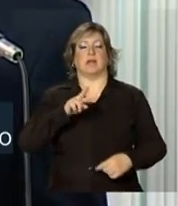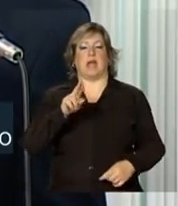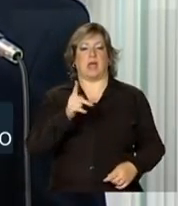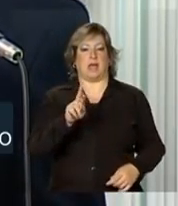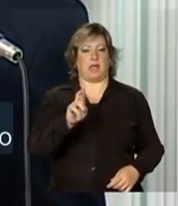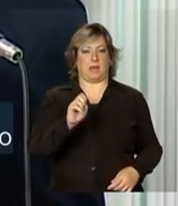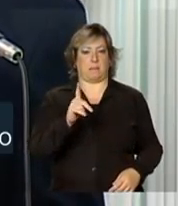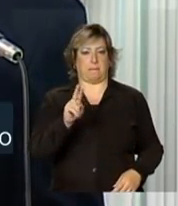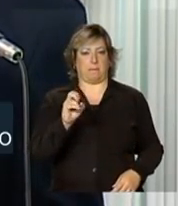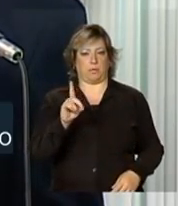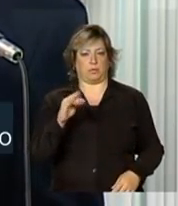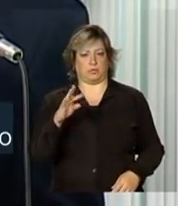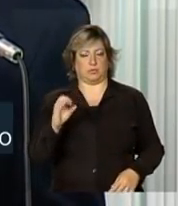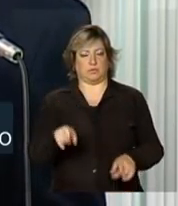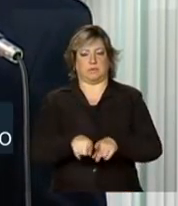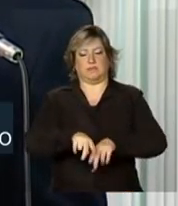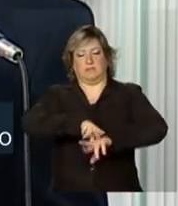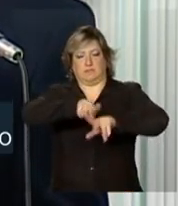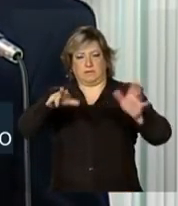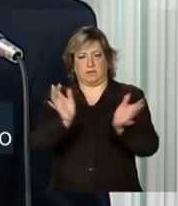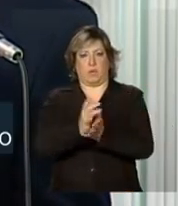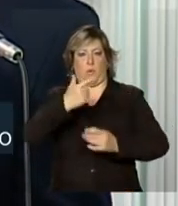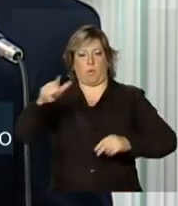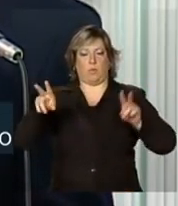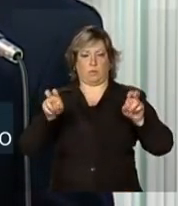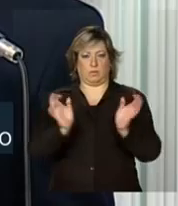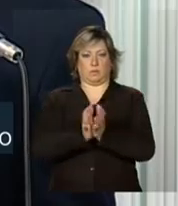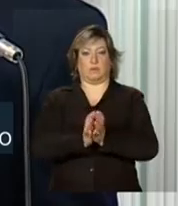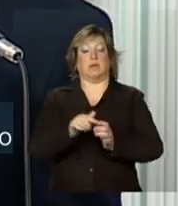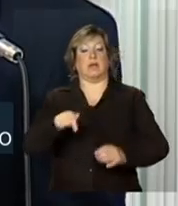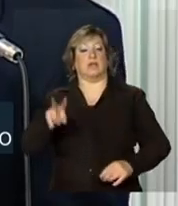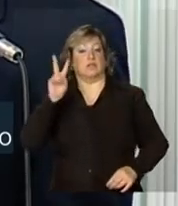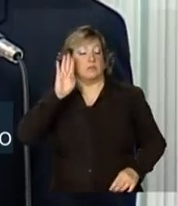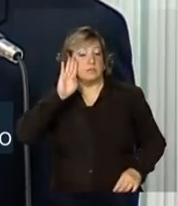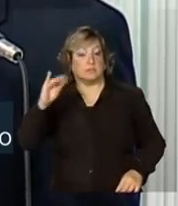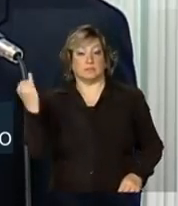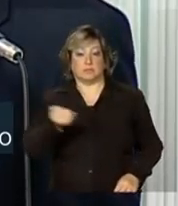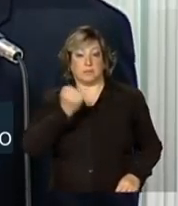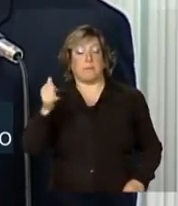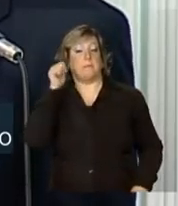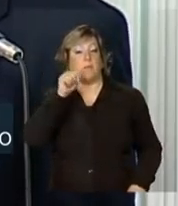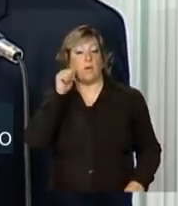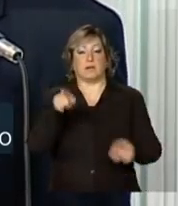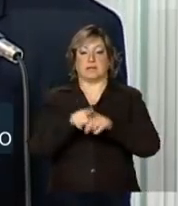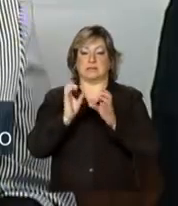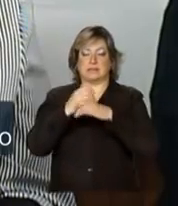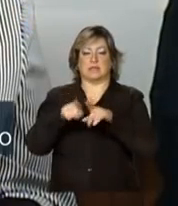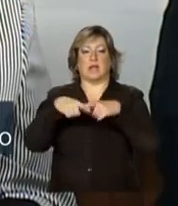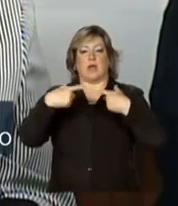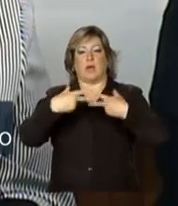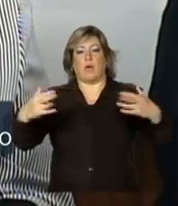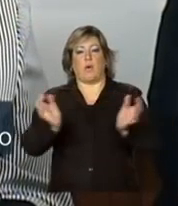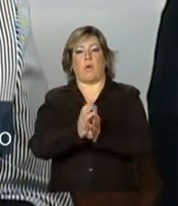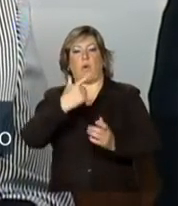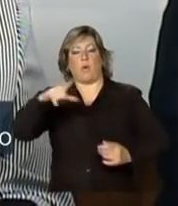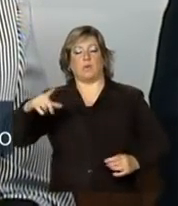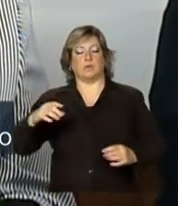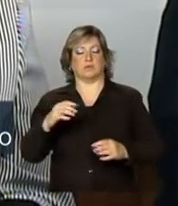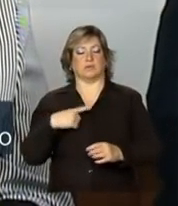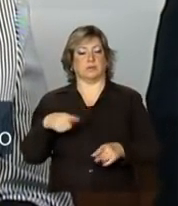gênero. Considerando, então, a notória relevância do programa Mulher e Ciência, parabenizando a Secretaria de Política para as Mulheres por